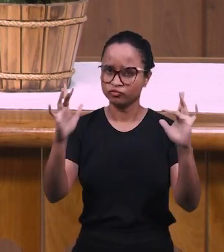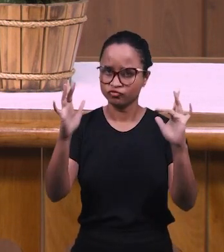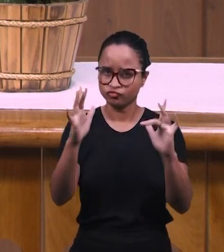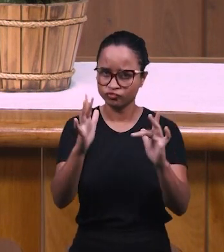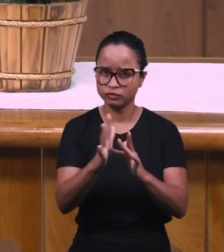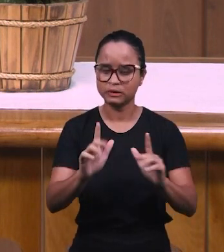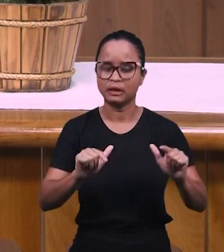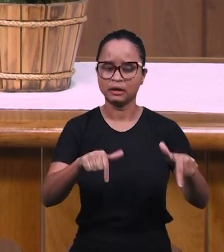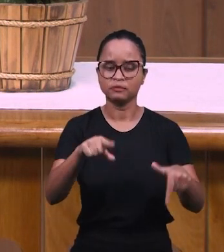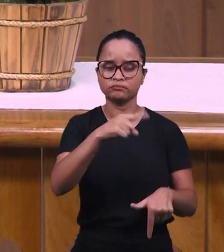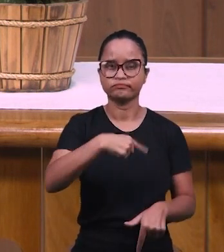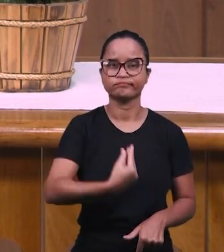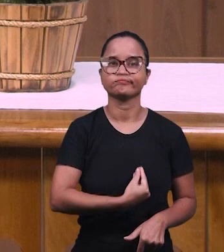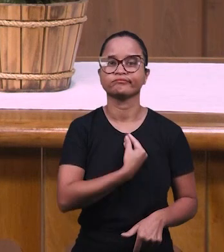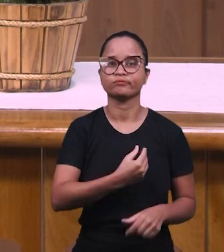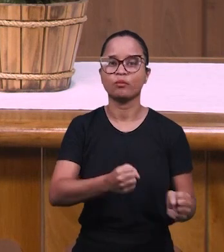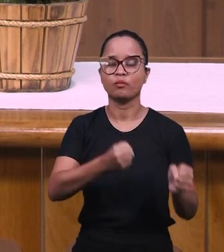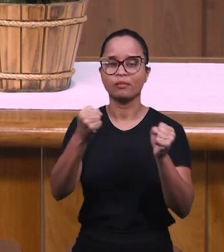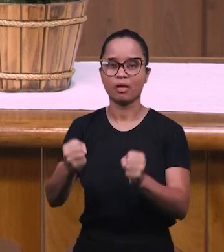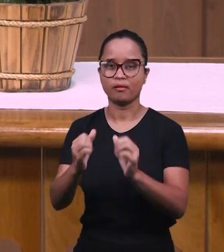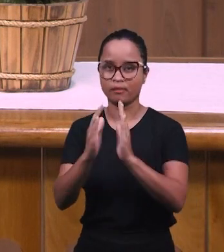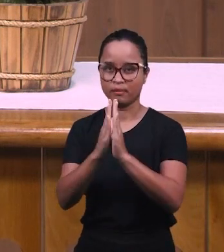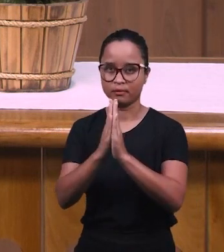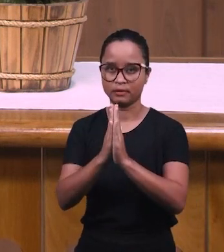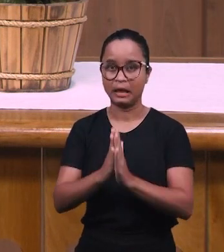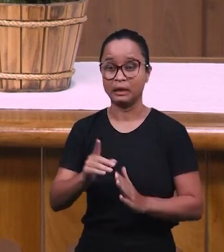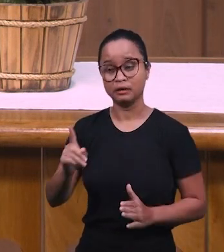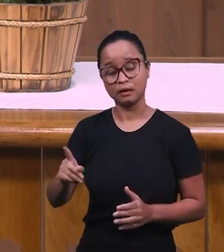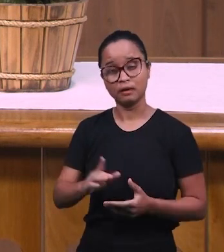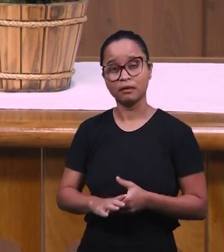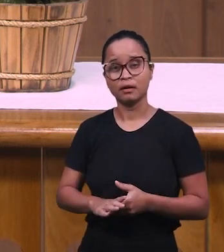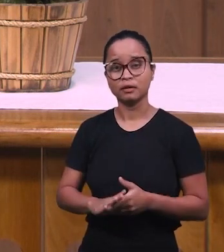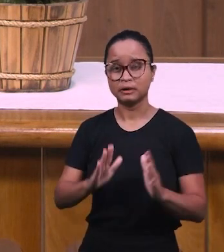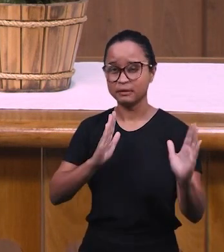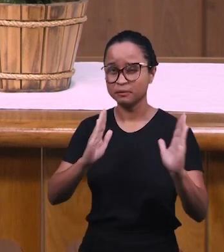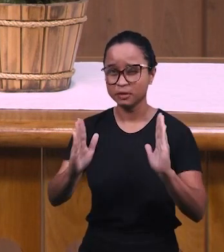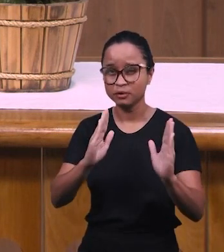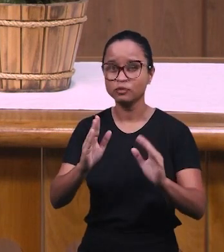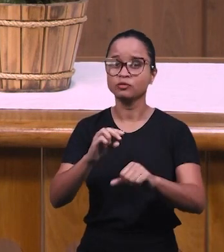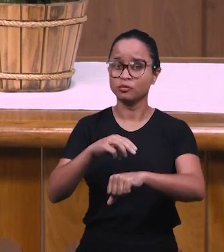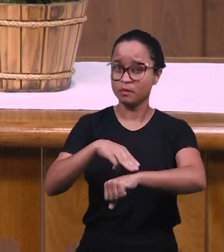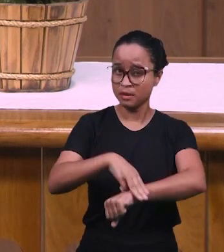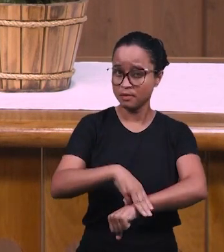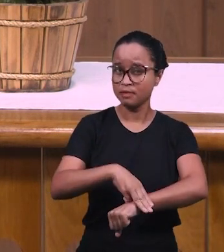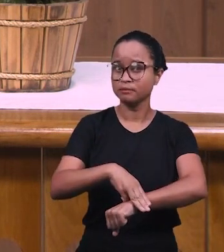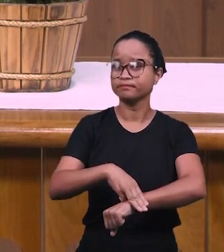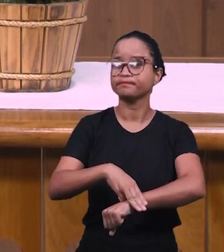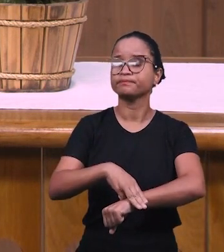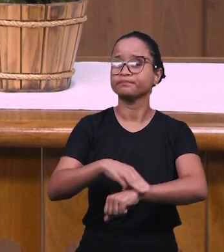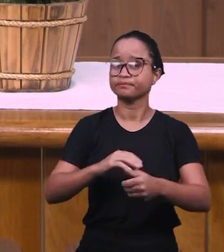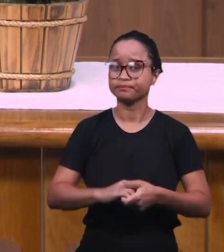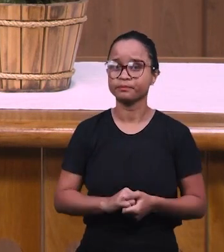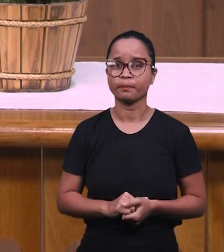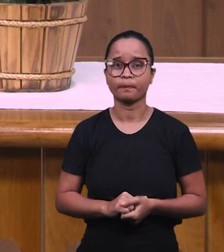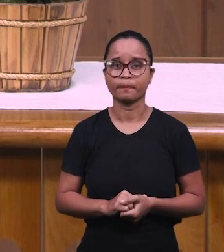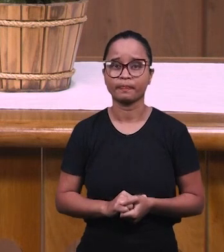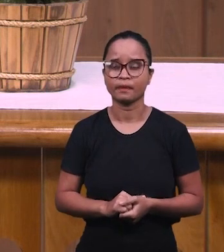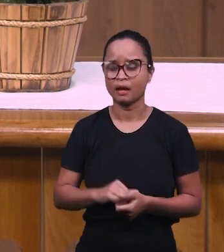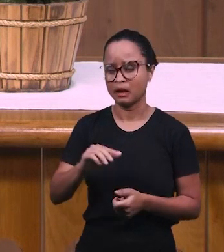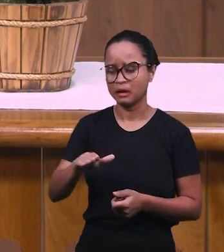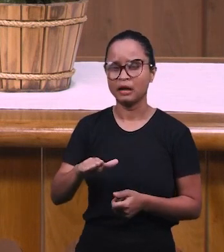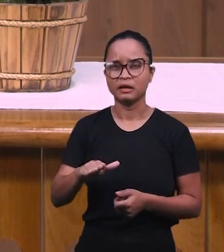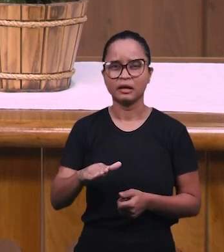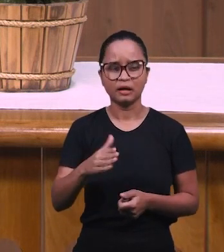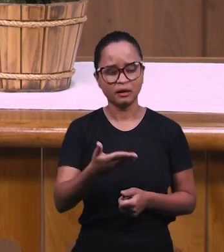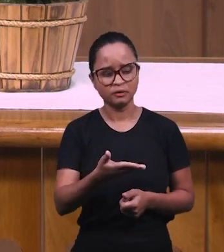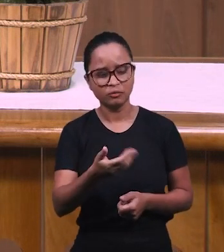oração. Ele estava na plenitude do seu ministério. Ele, há um pouco de tempo atrás,